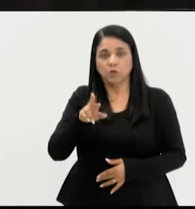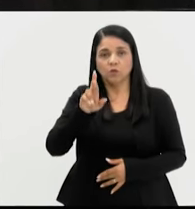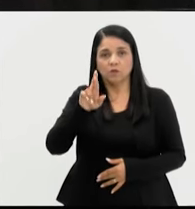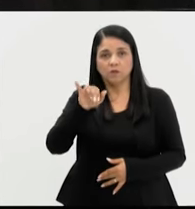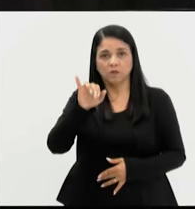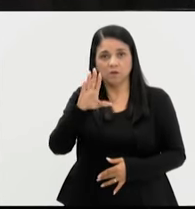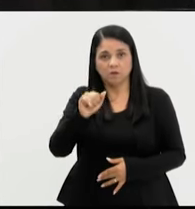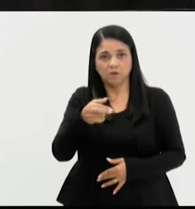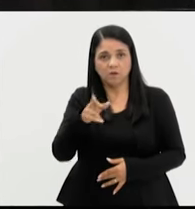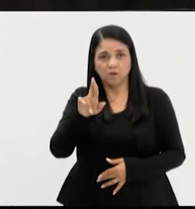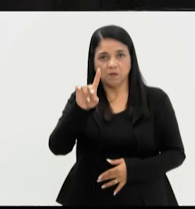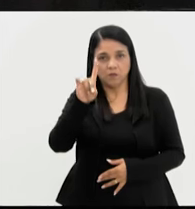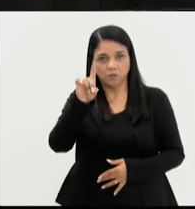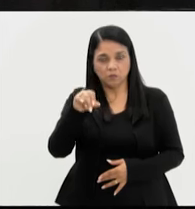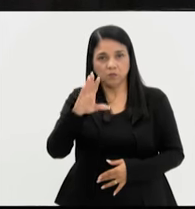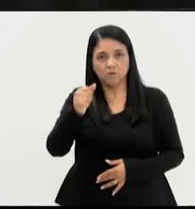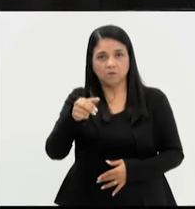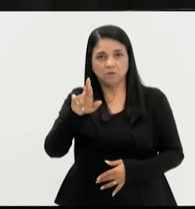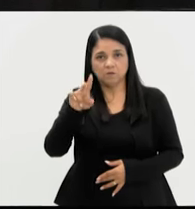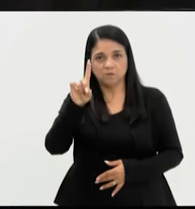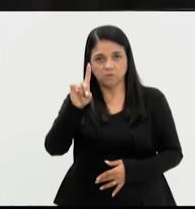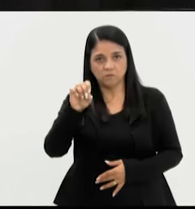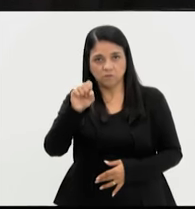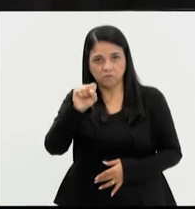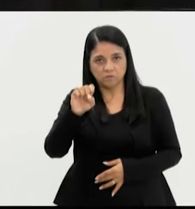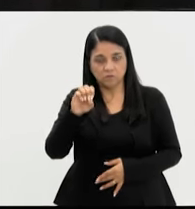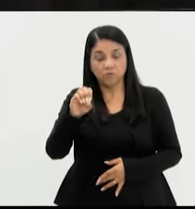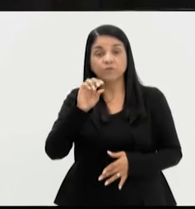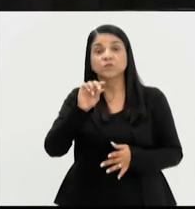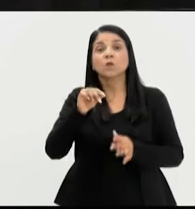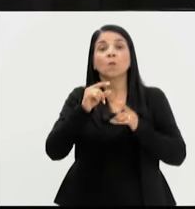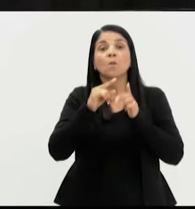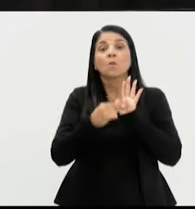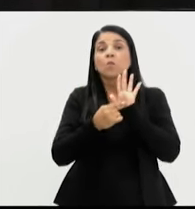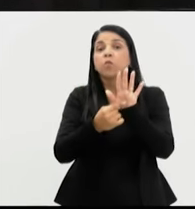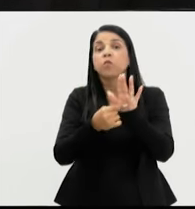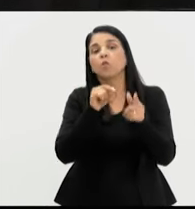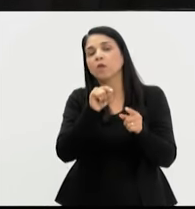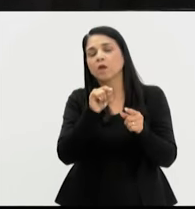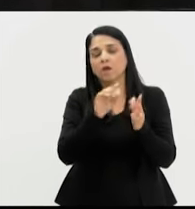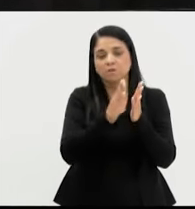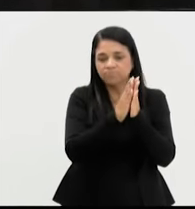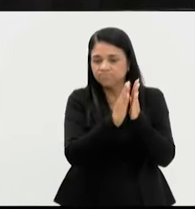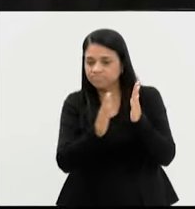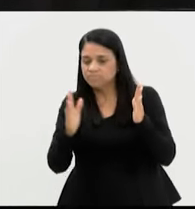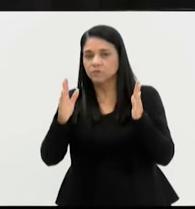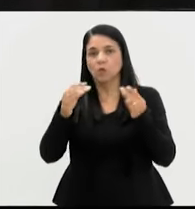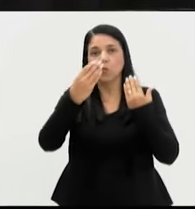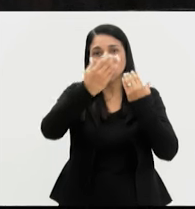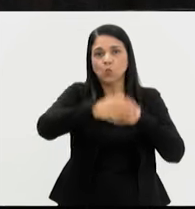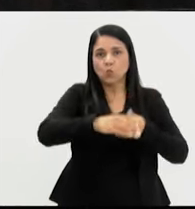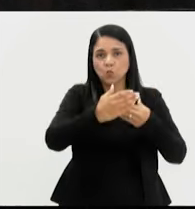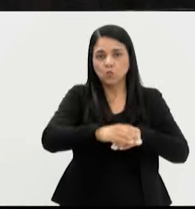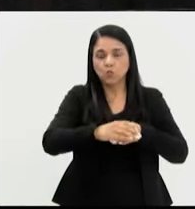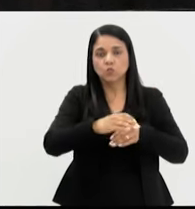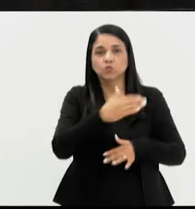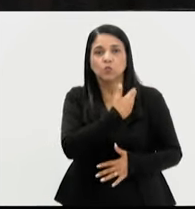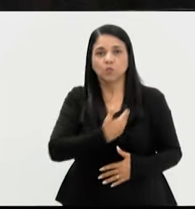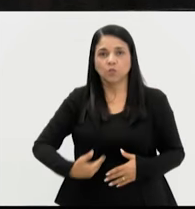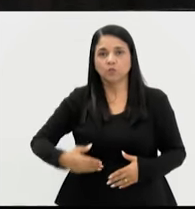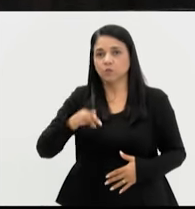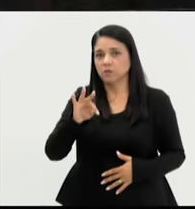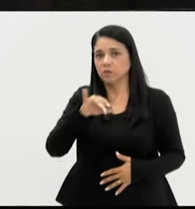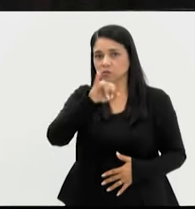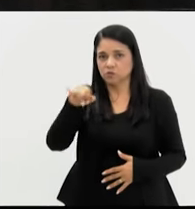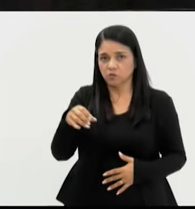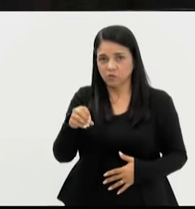Ricardo Cardoso no sentido de prorrogar o concurso público do TJ